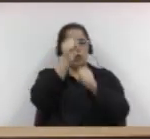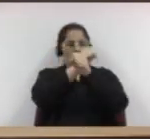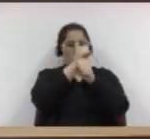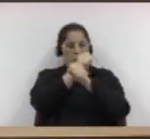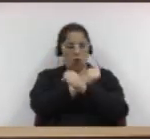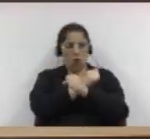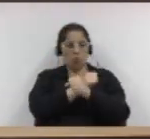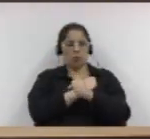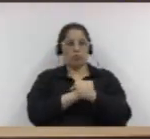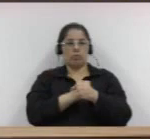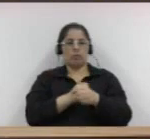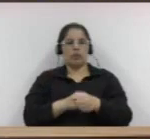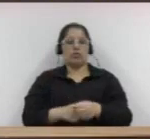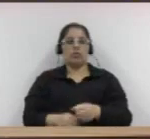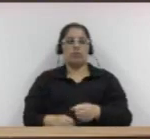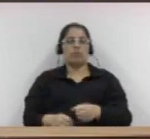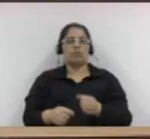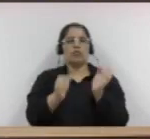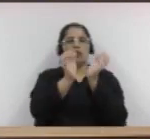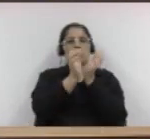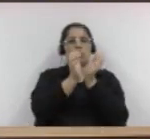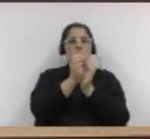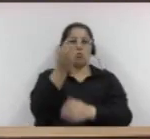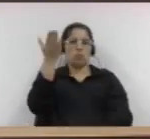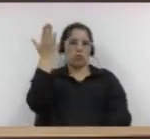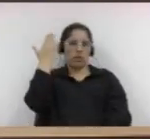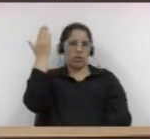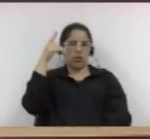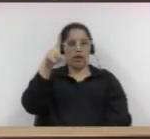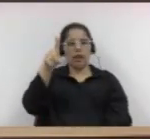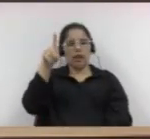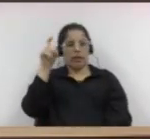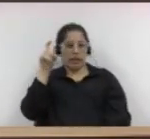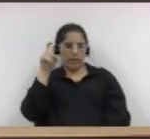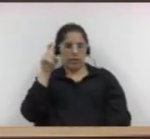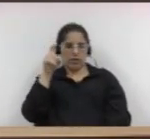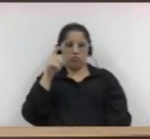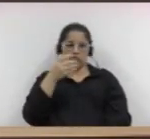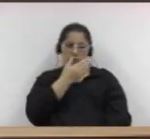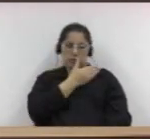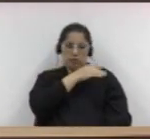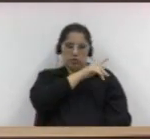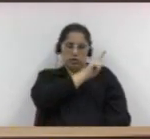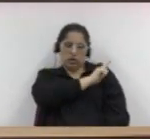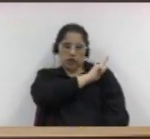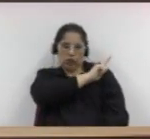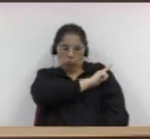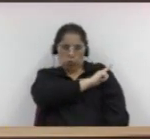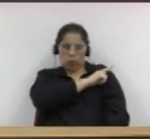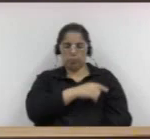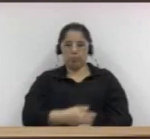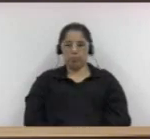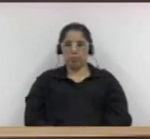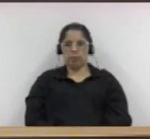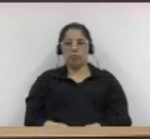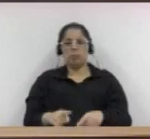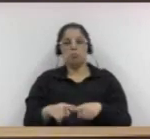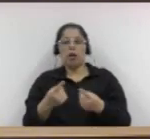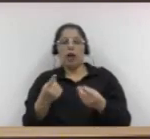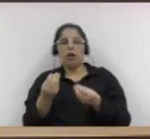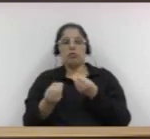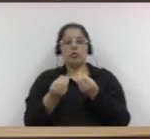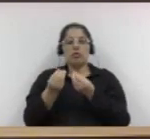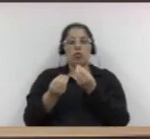gestão anterior, não quer colocar mais verba em cima, mas tem que sim arrumar um caminho, arrumar